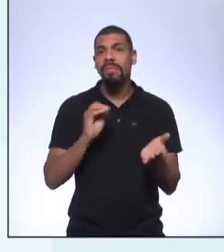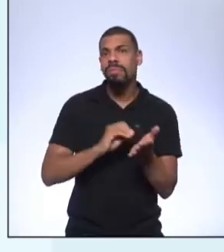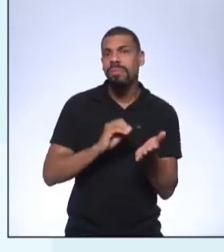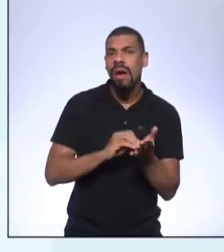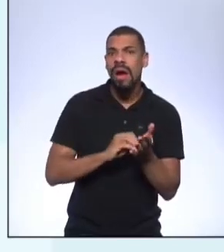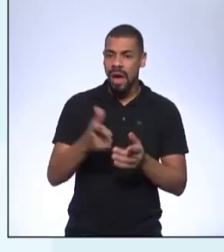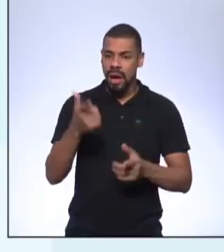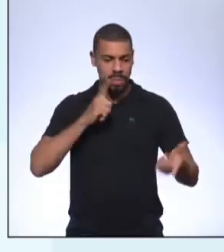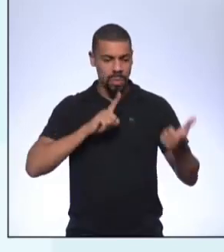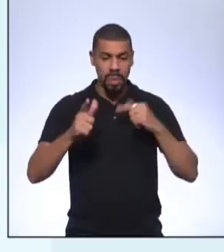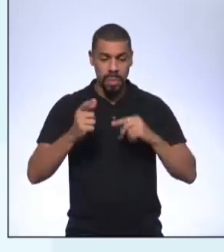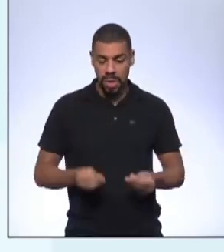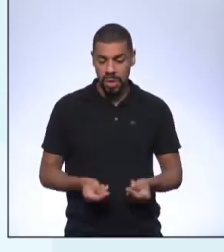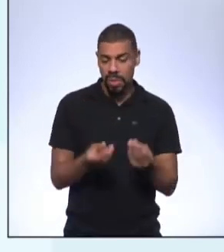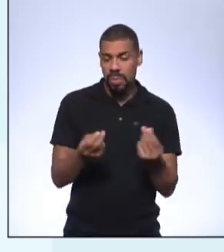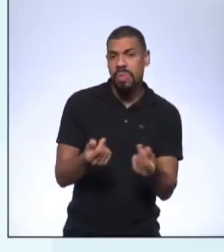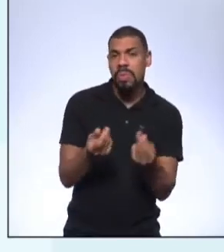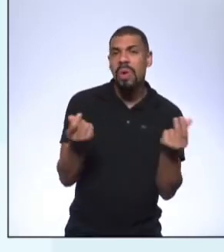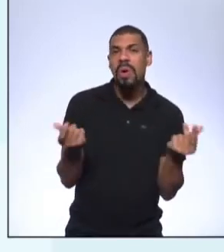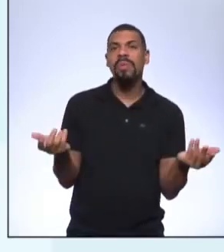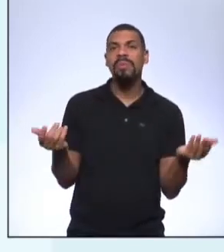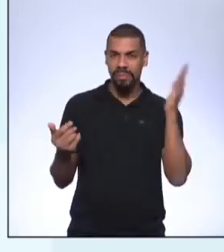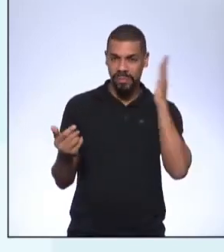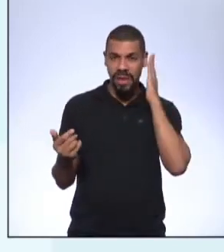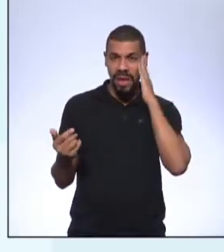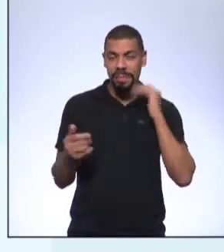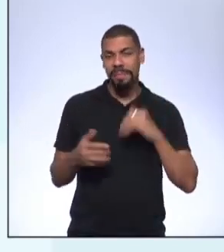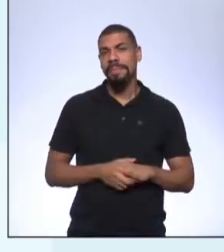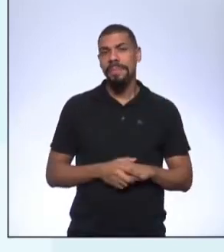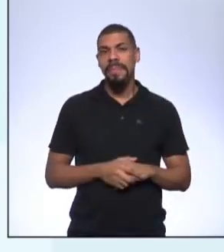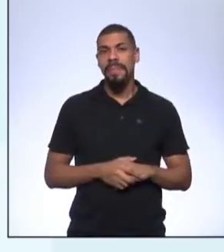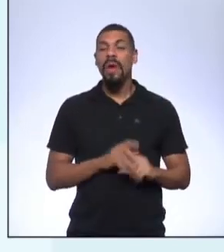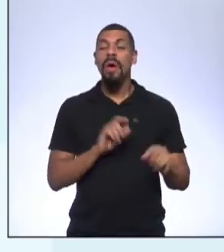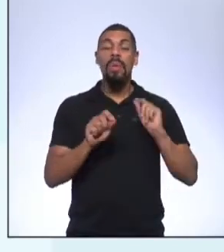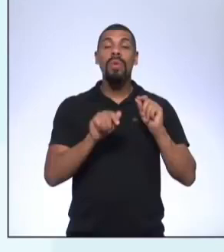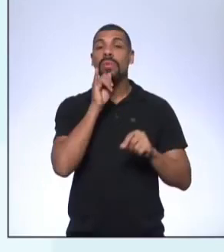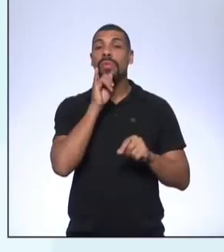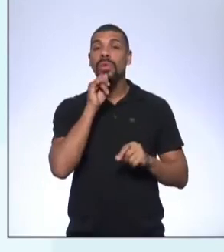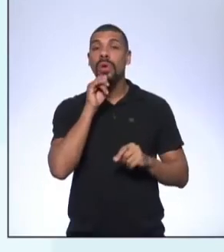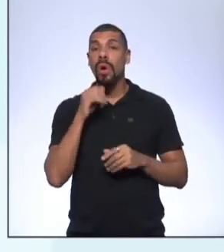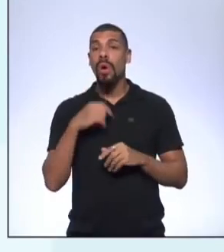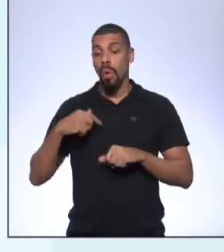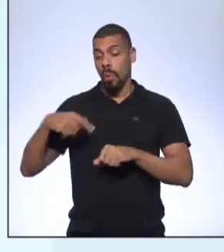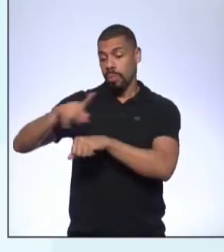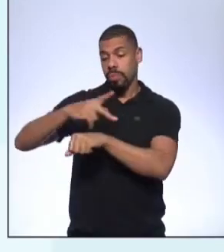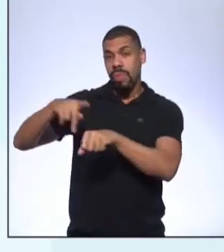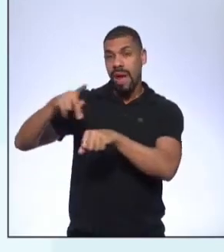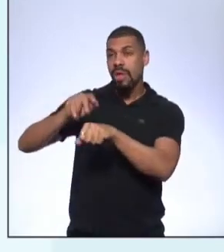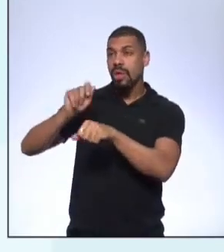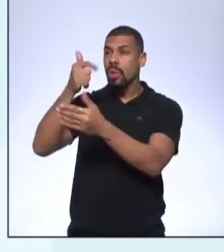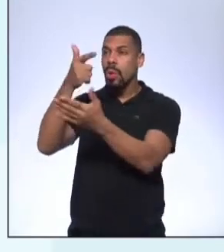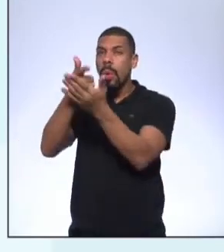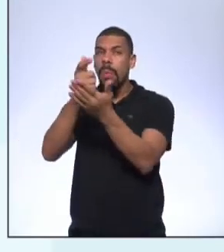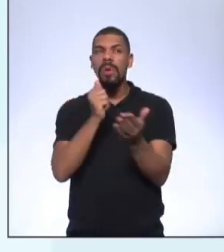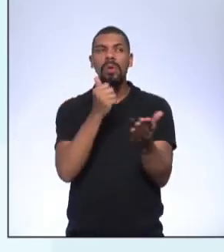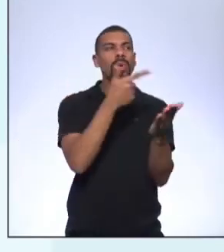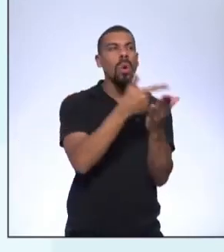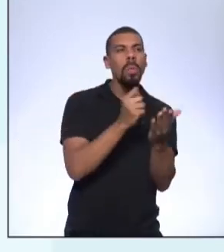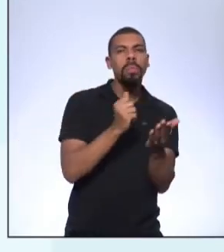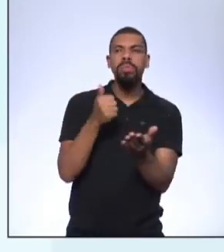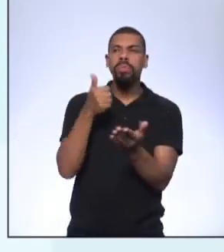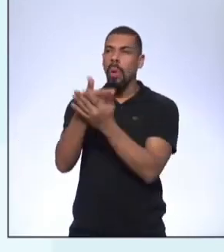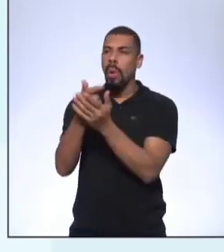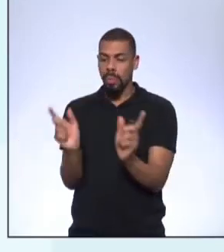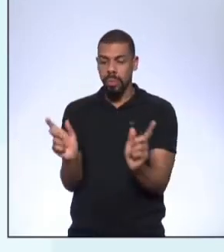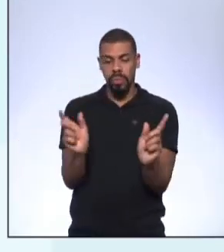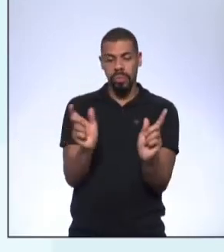do mercantilismo e do absolutismo, as importações, ou seja, aquilo que um país compra de outro, tem que ser numa quantidade menor